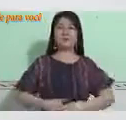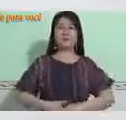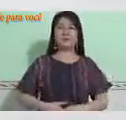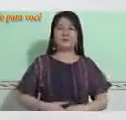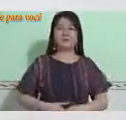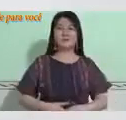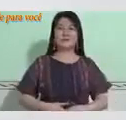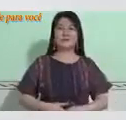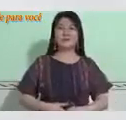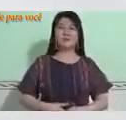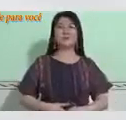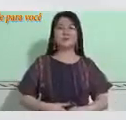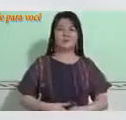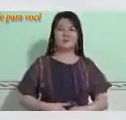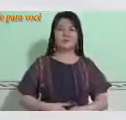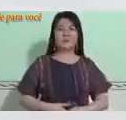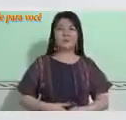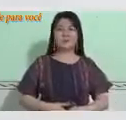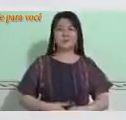do dia a